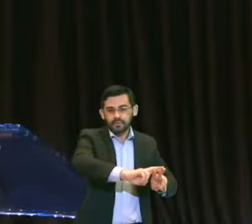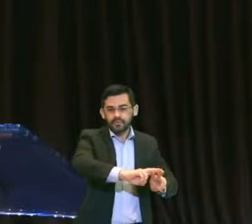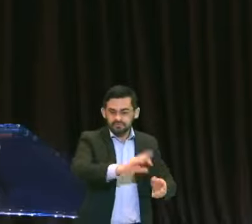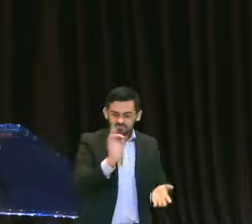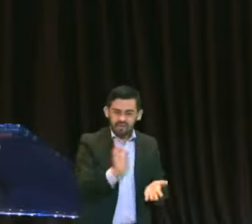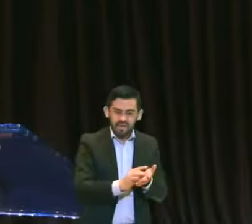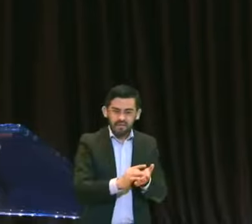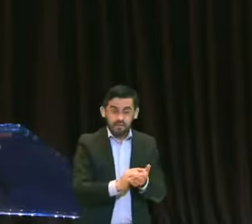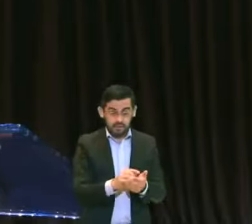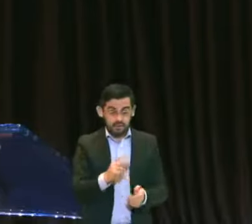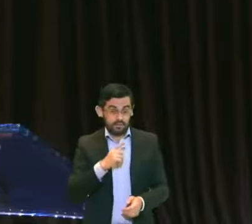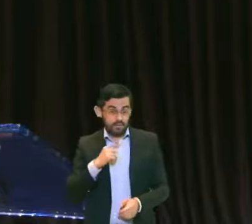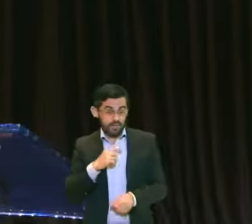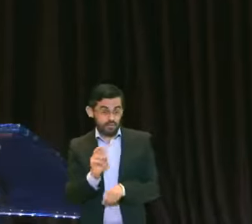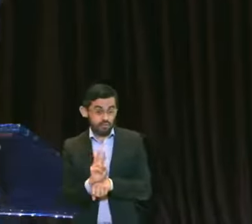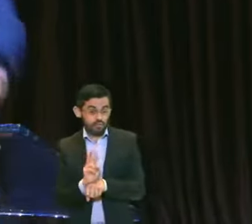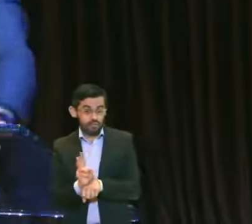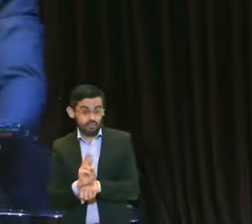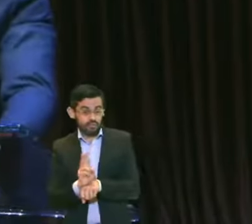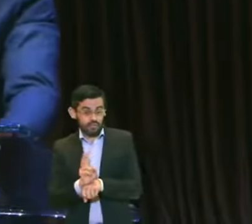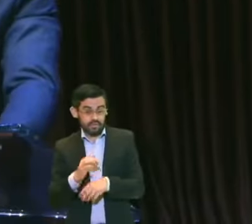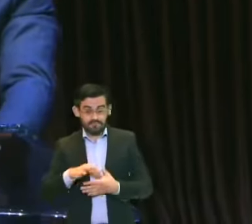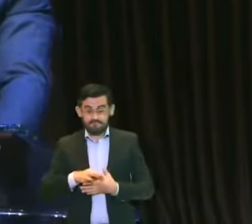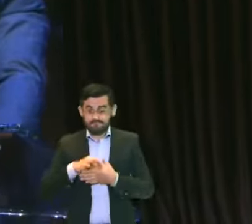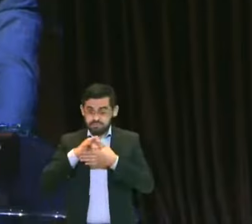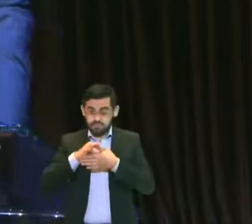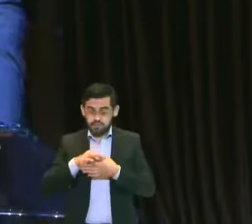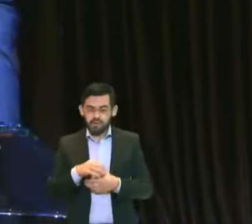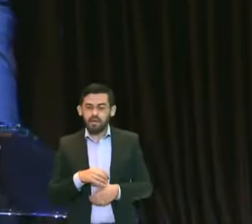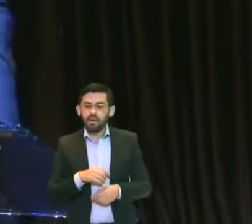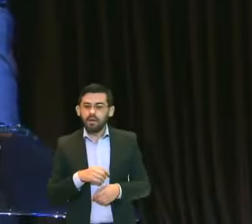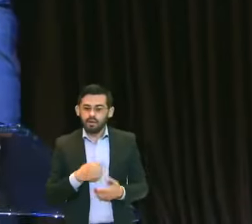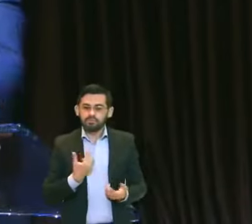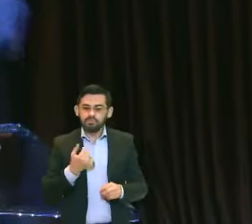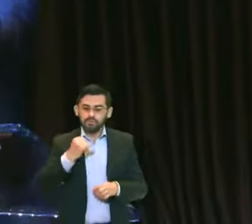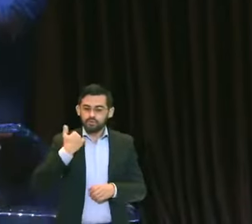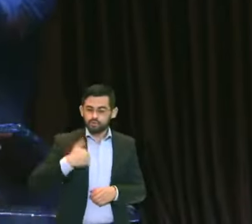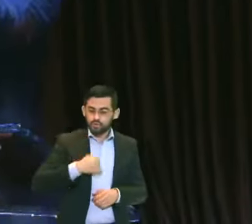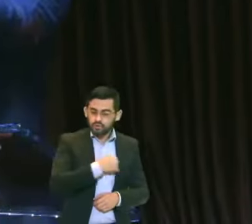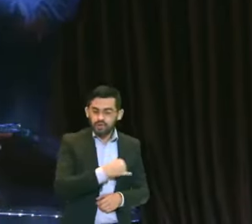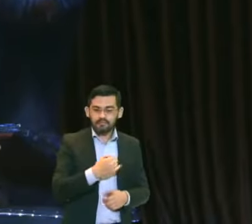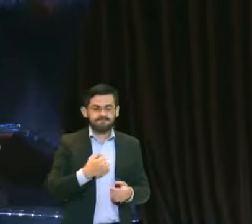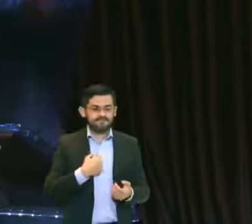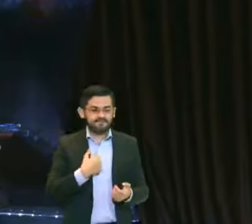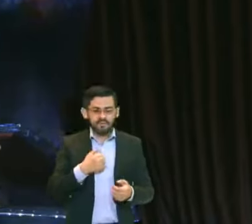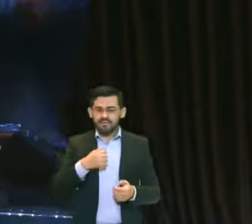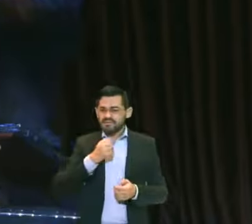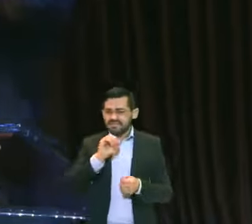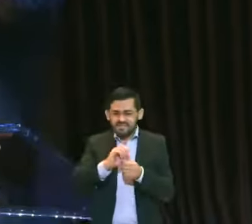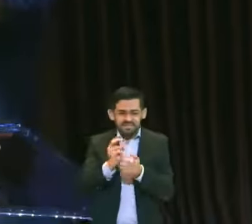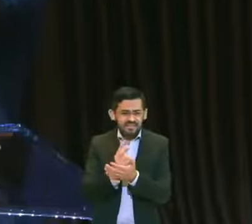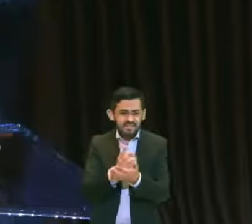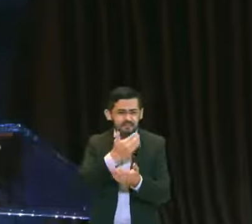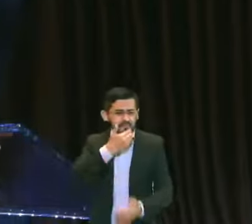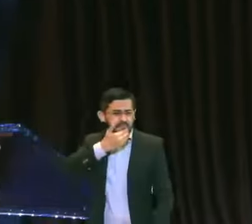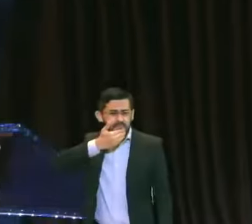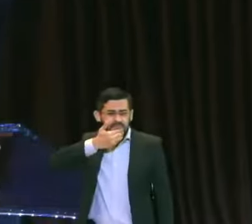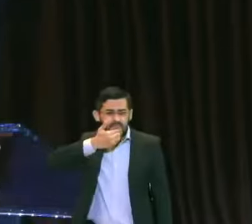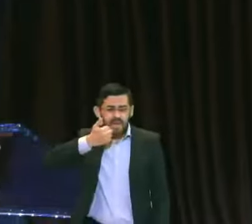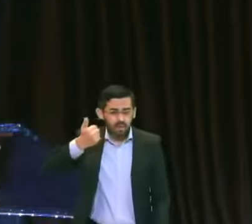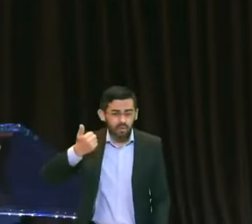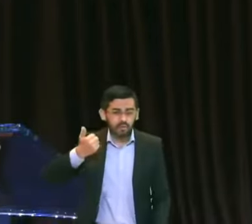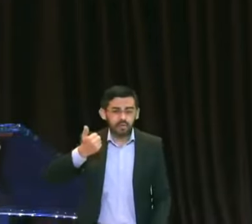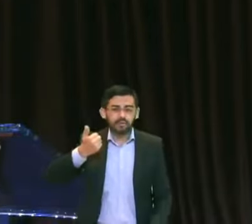conquista a confiança do chefe do cárcere. E não apenas isso, ele entende que o cárcere é um tempo